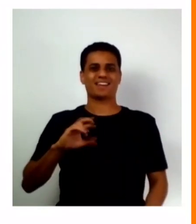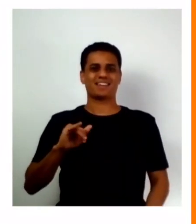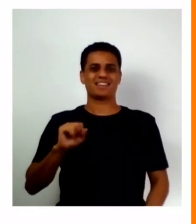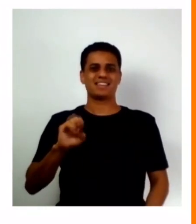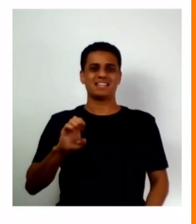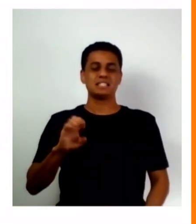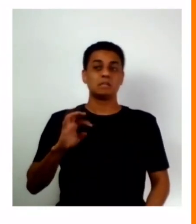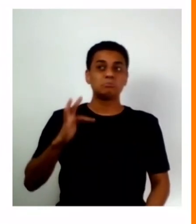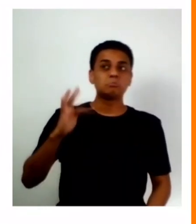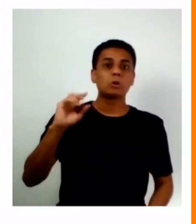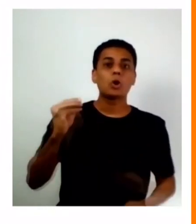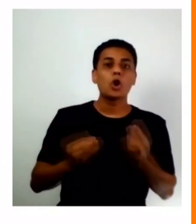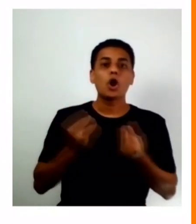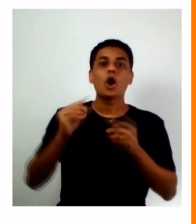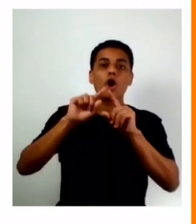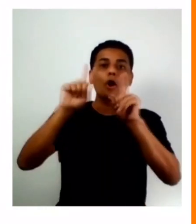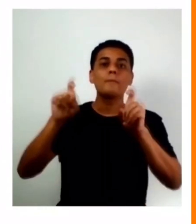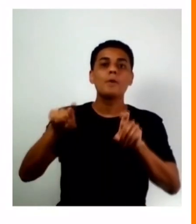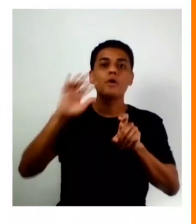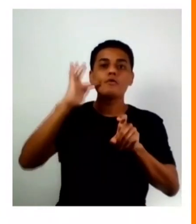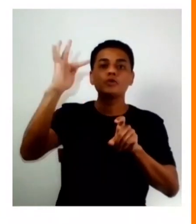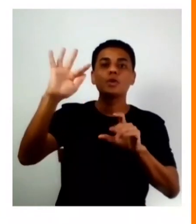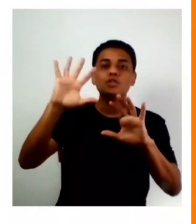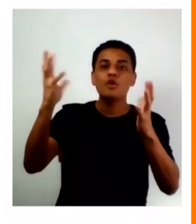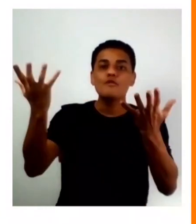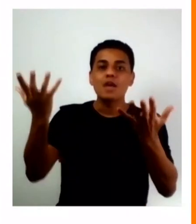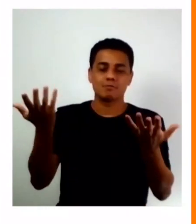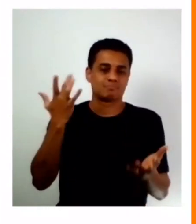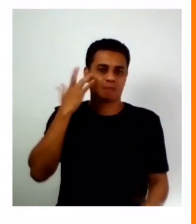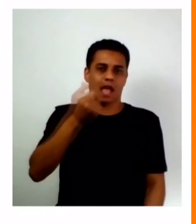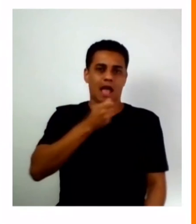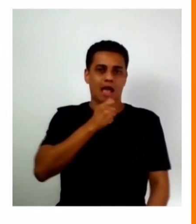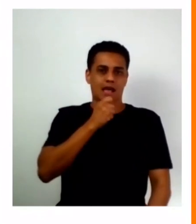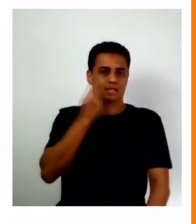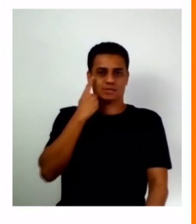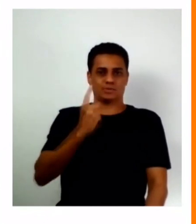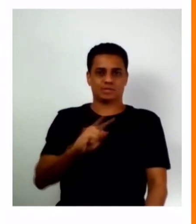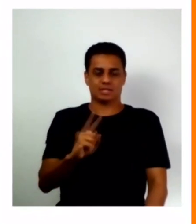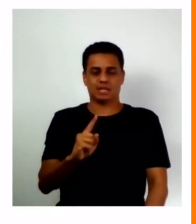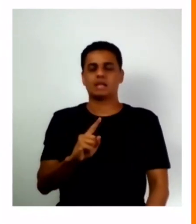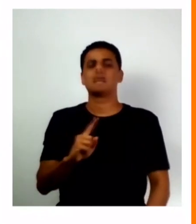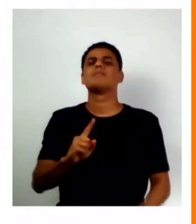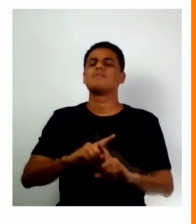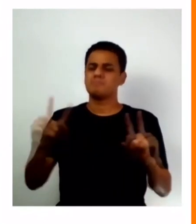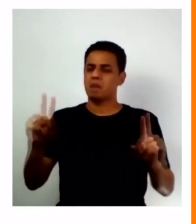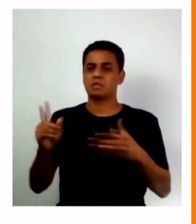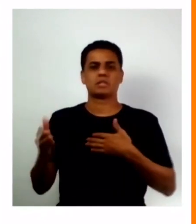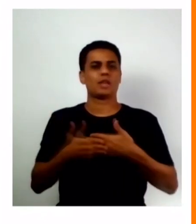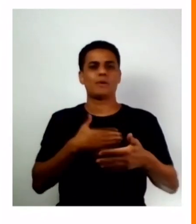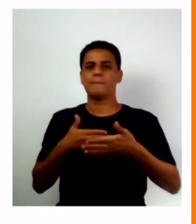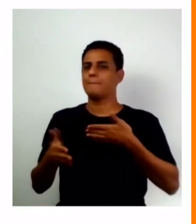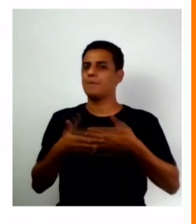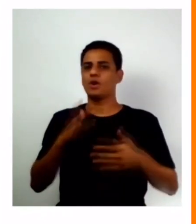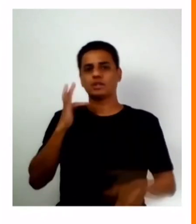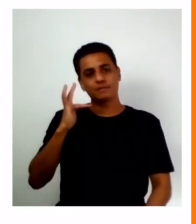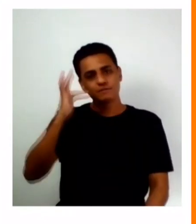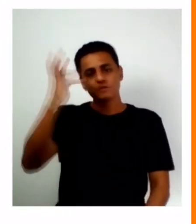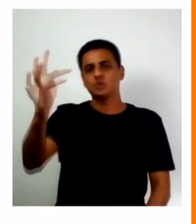porque ainda estamos nela. Mas sim que é verdade que, qual seja a saída,